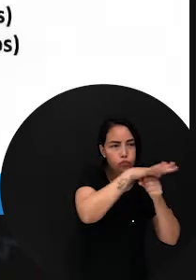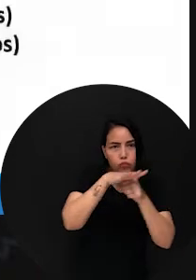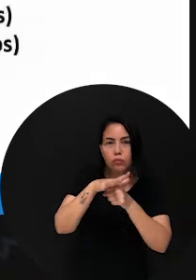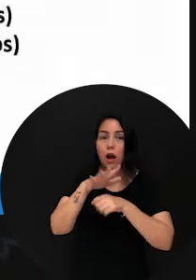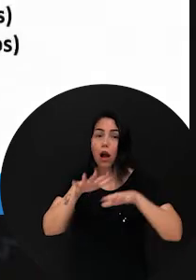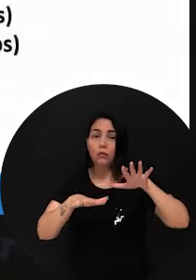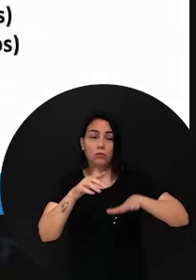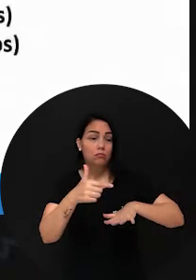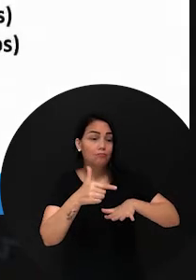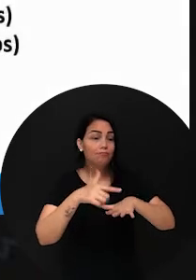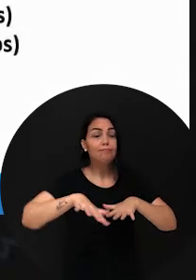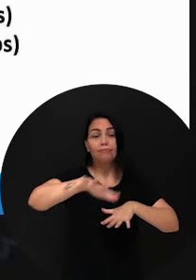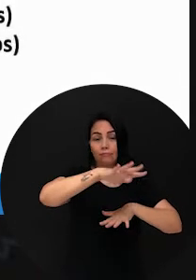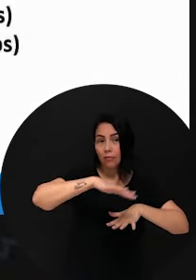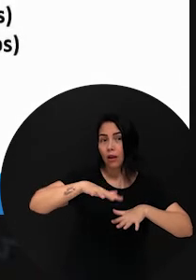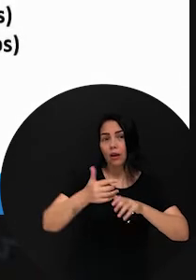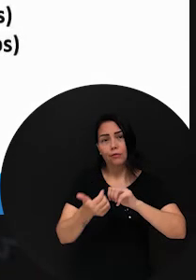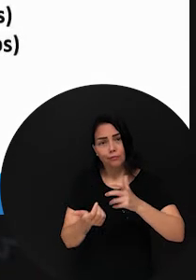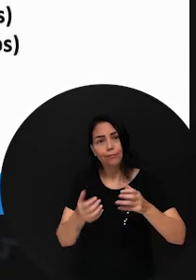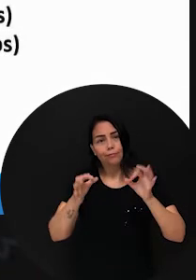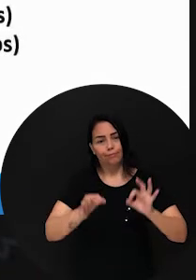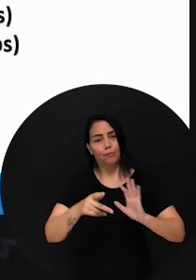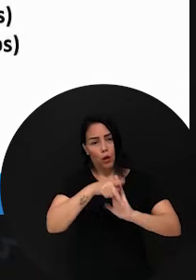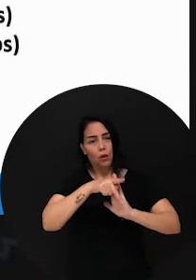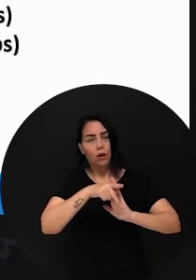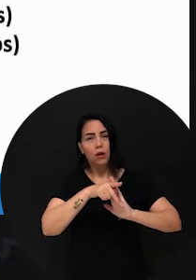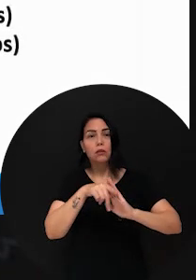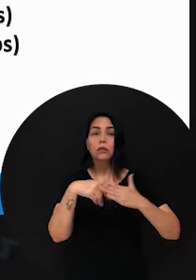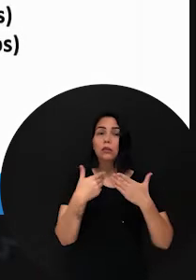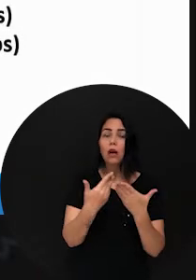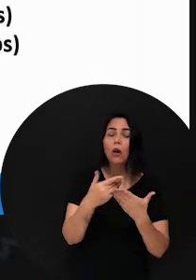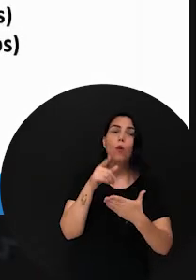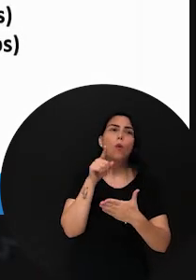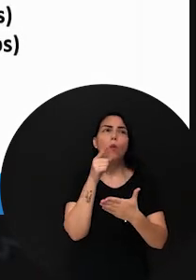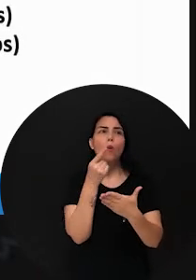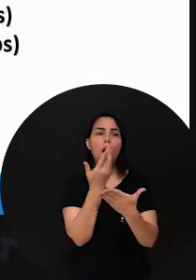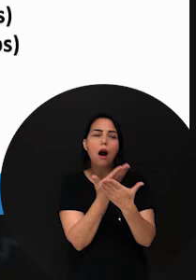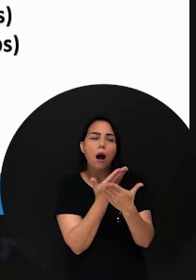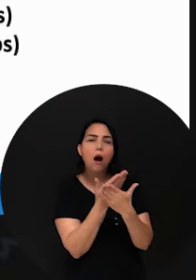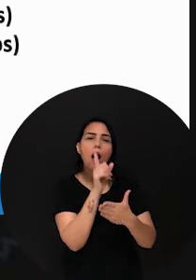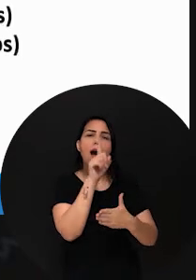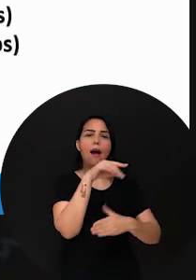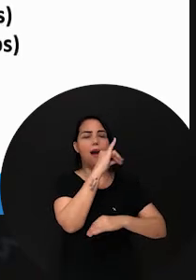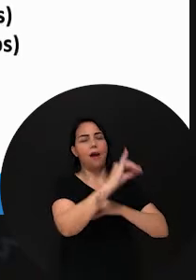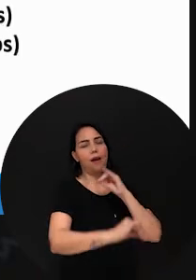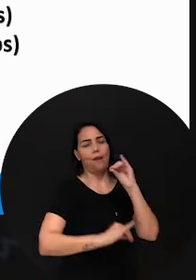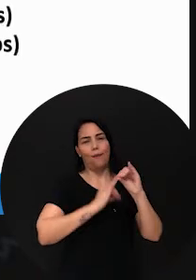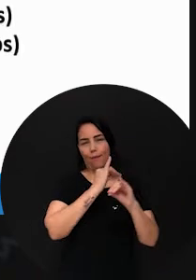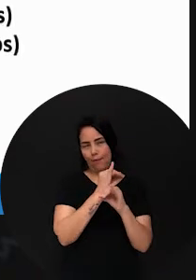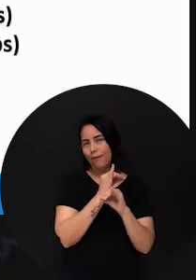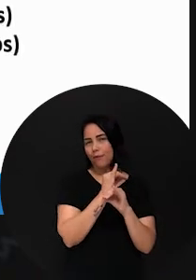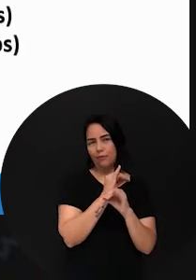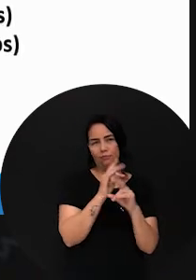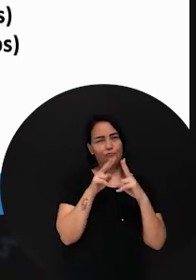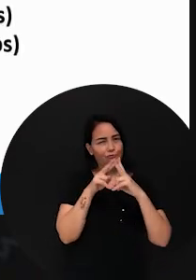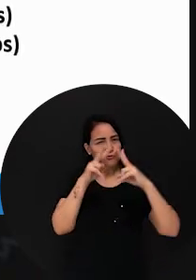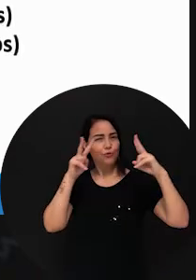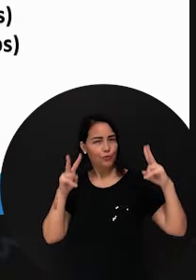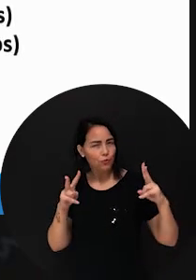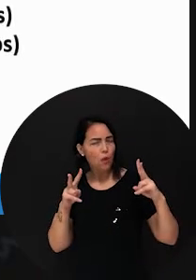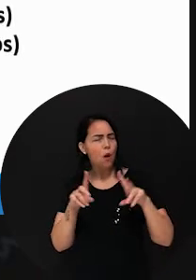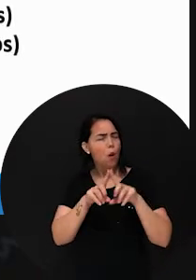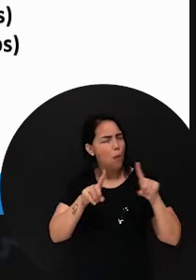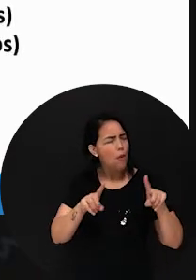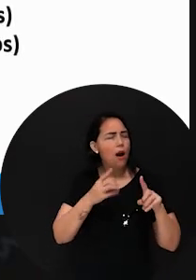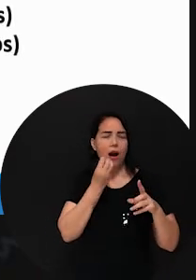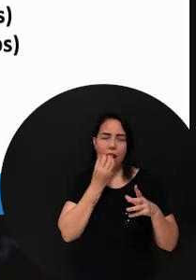tem um espaço super adequado, né? As aulas estão ocorrendo no formato online, tá? Mas está super tranquilo do pessoal